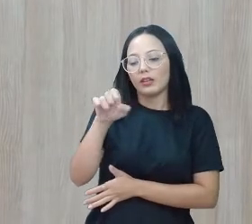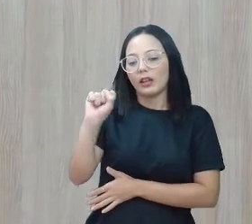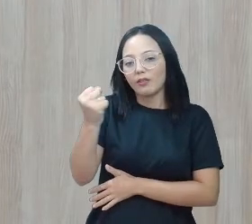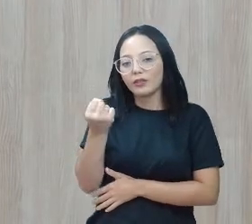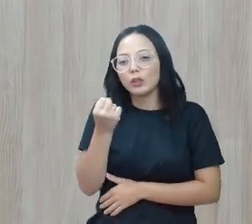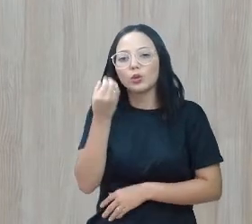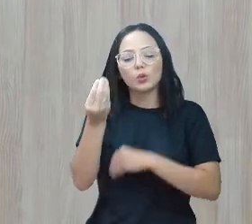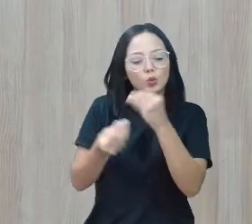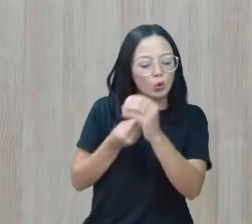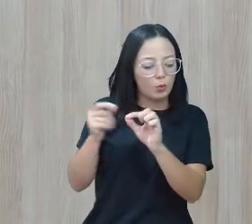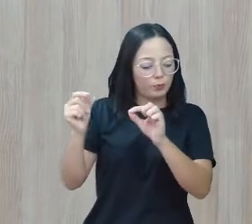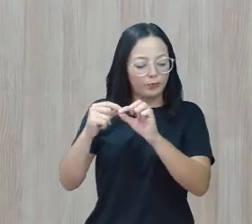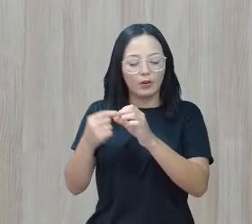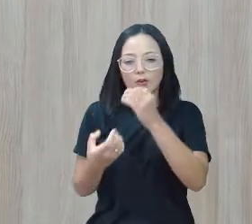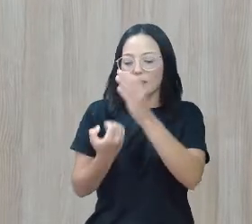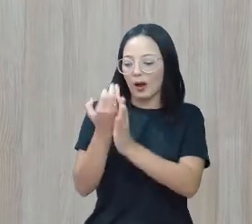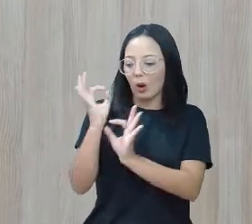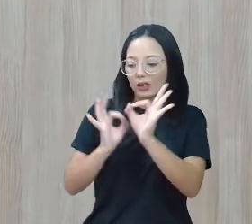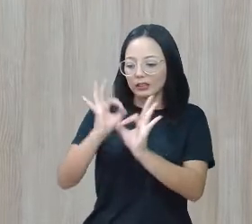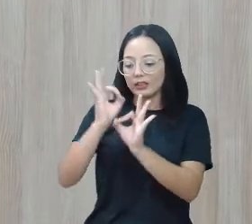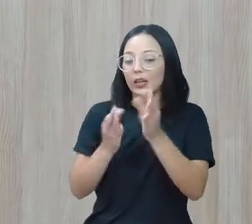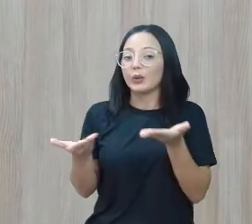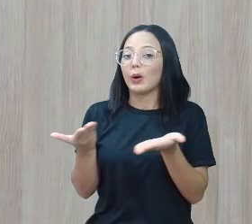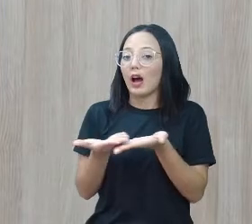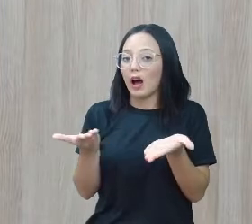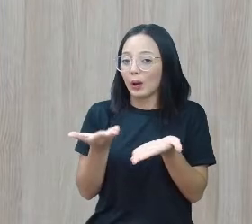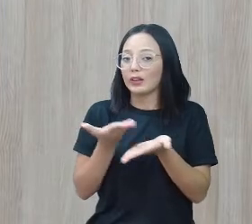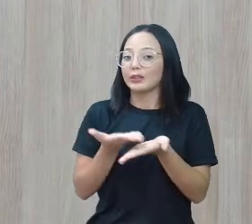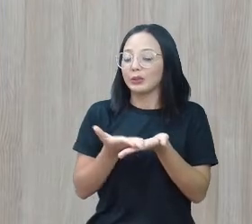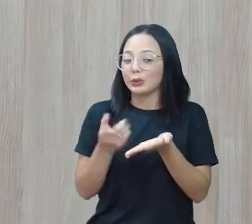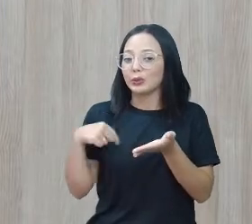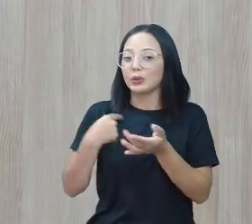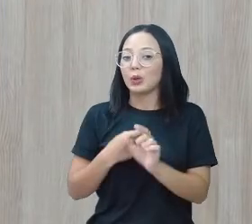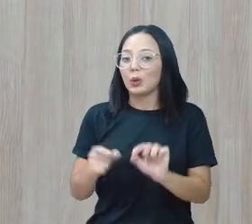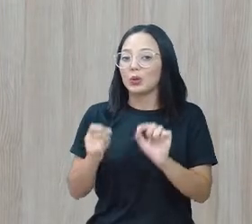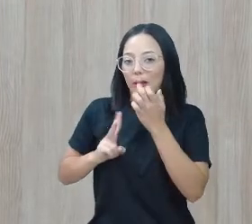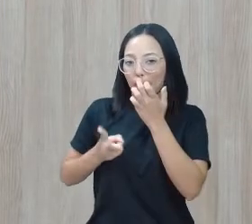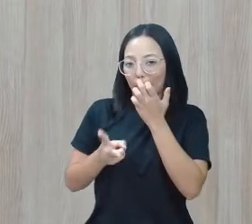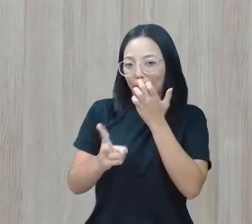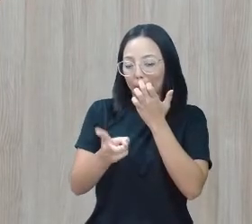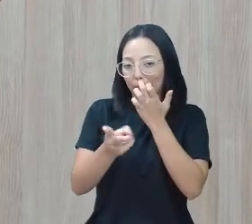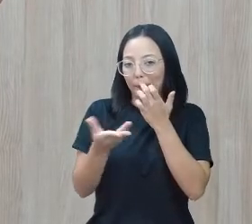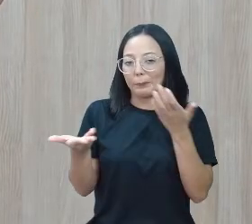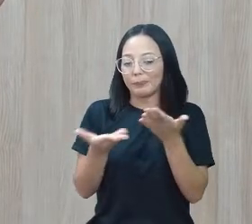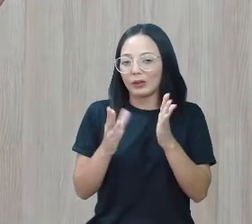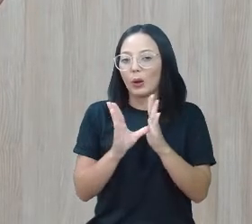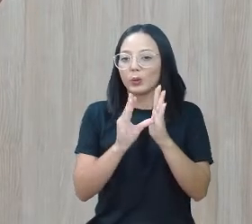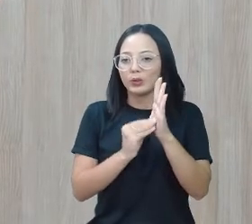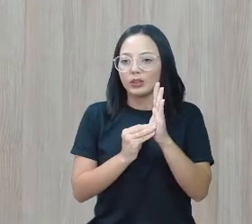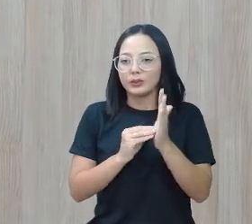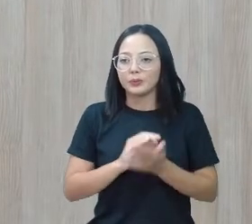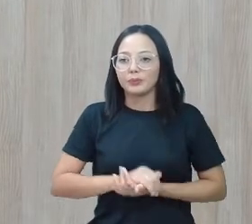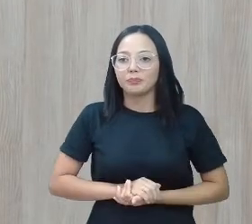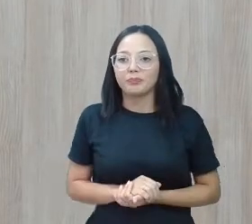são construídos. E nessa aula de hoje estaremos avançando neste conteúdo.